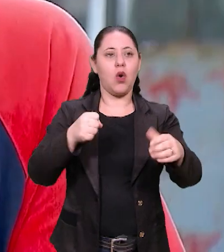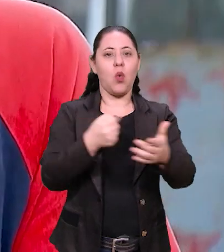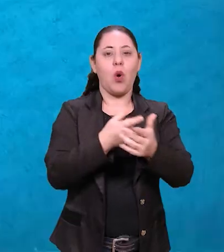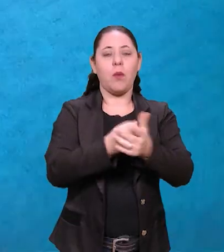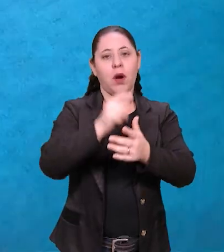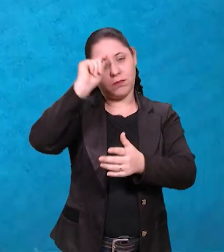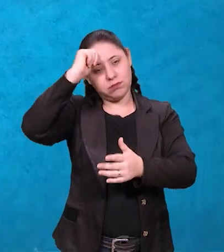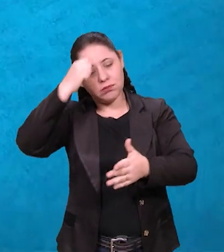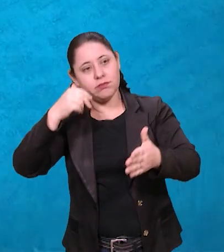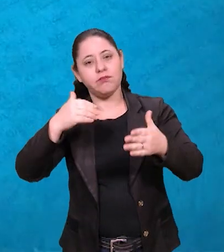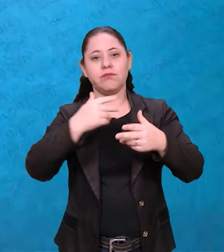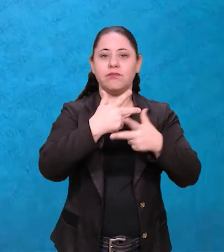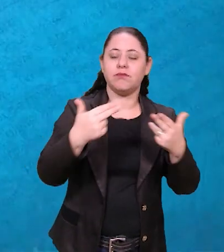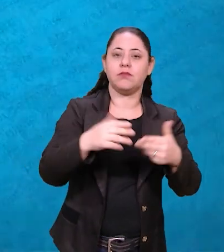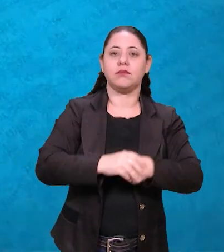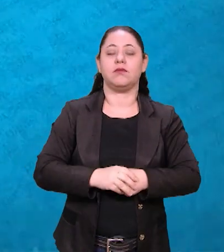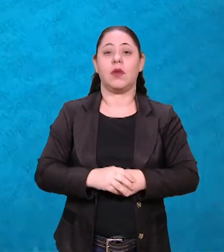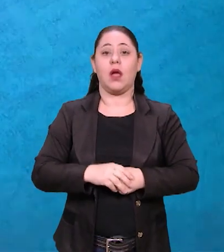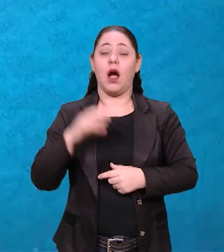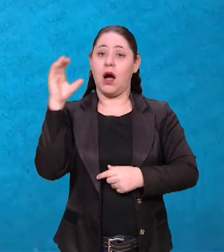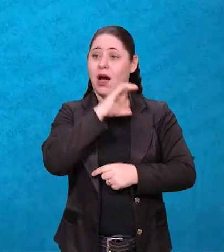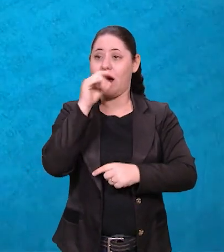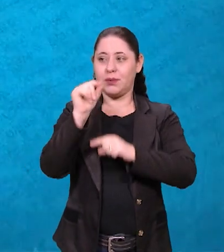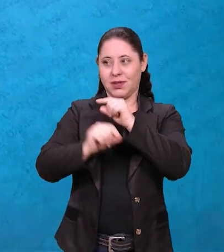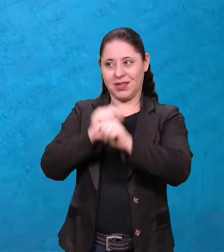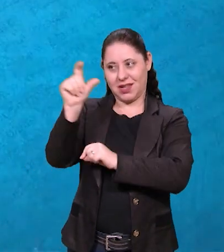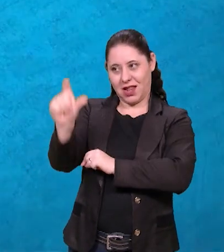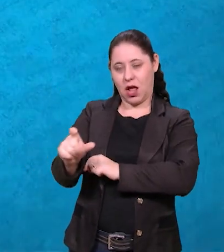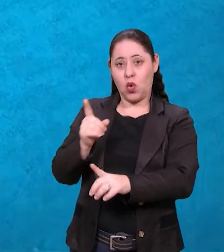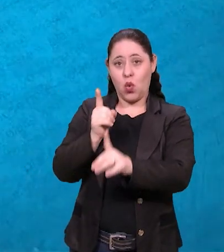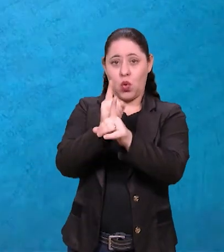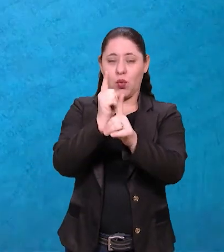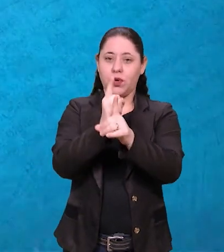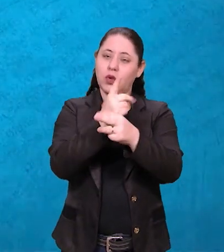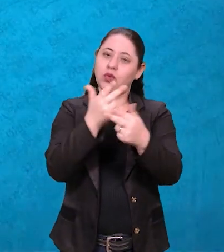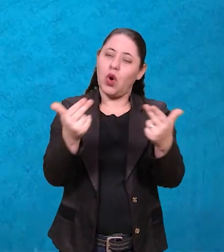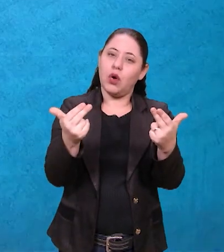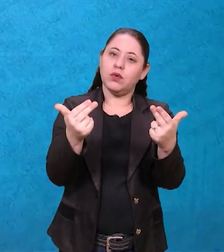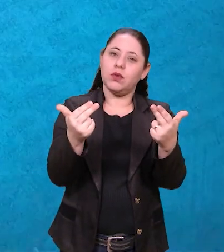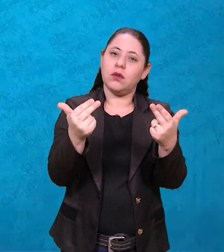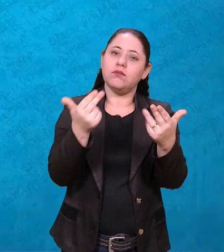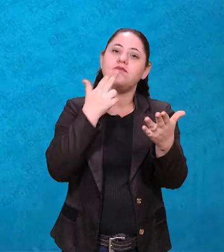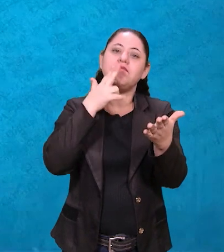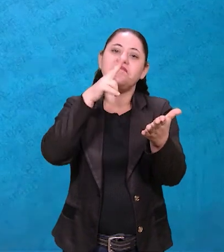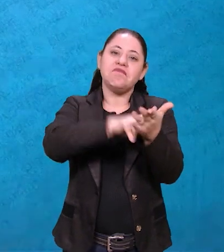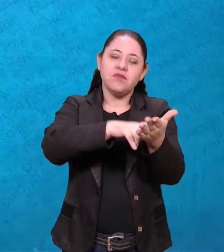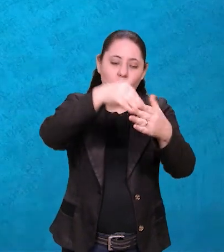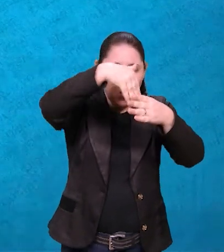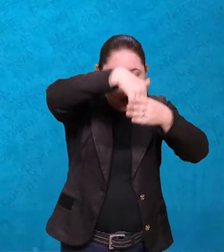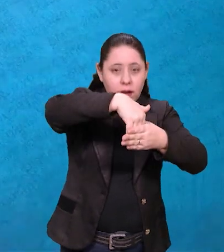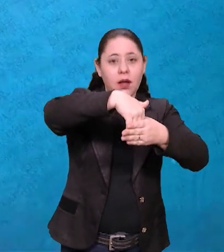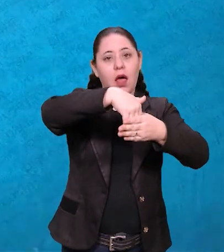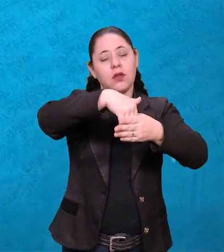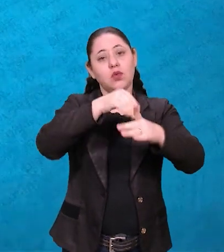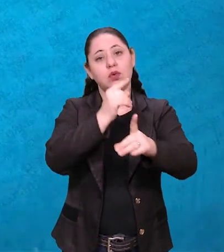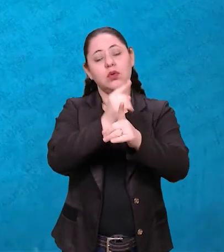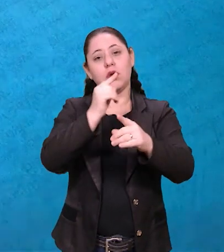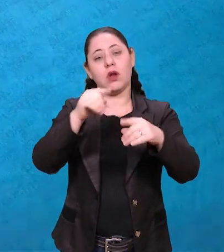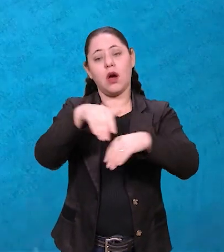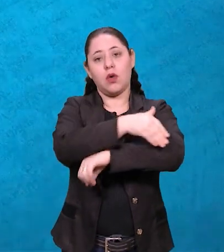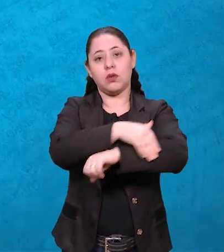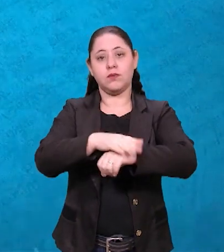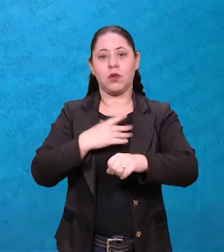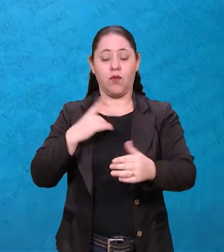de construção. Ligeirinho já recorreu até às redes sociais para encontrar o dono de um envelope com dinheiro que ele achou na rua.